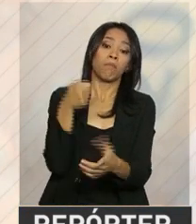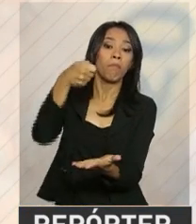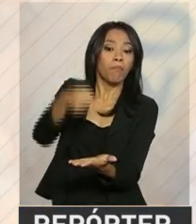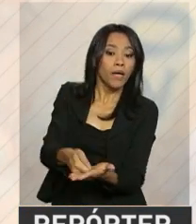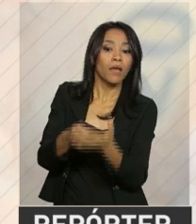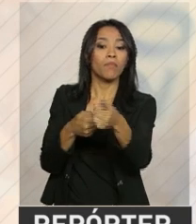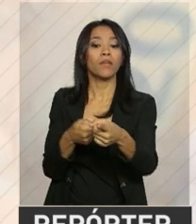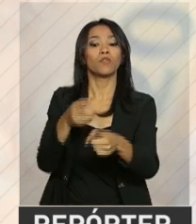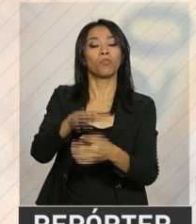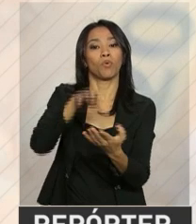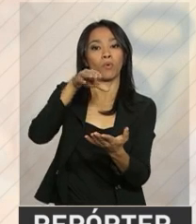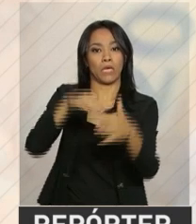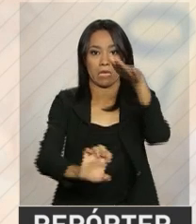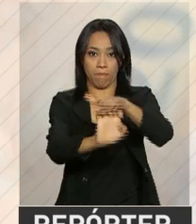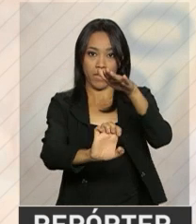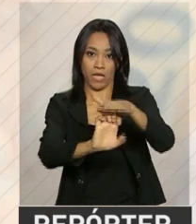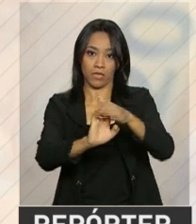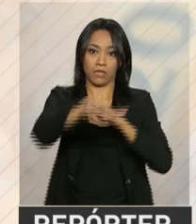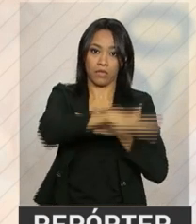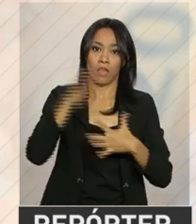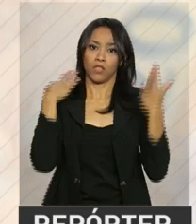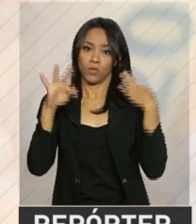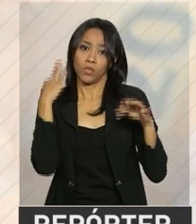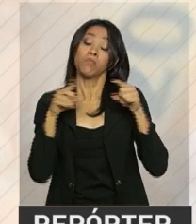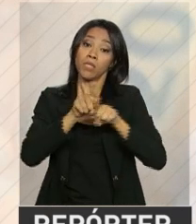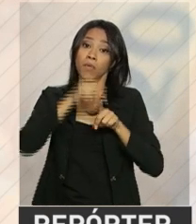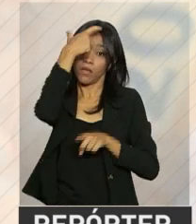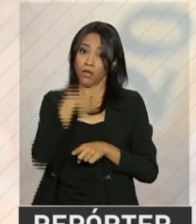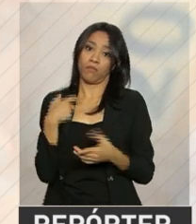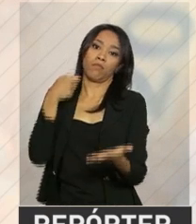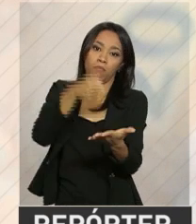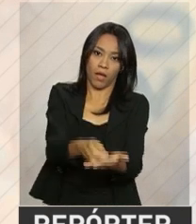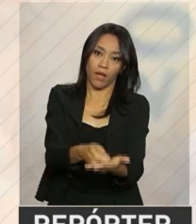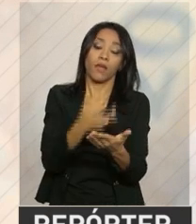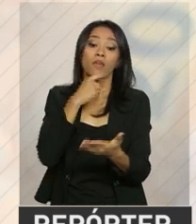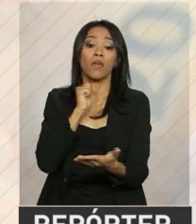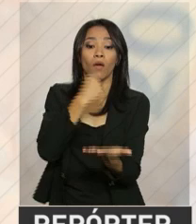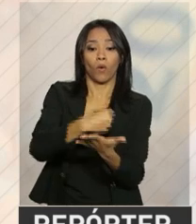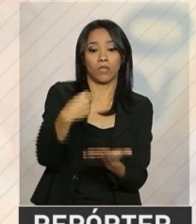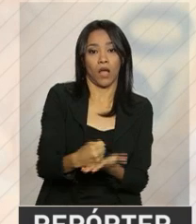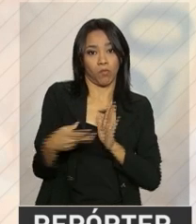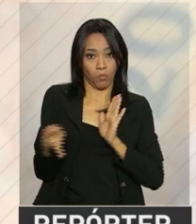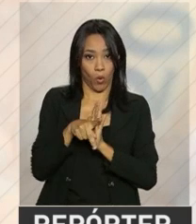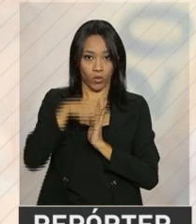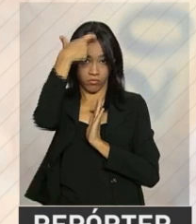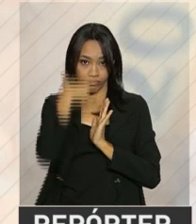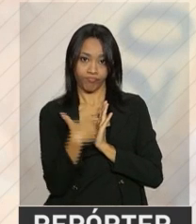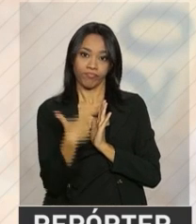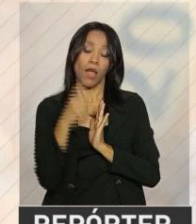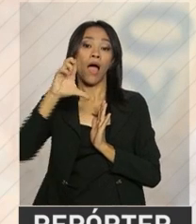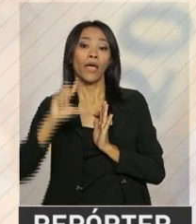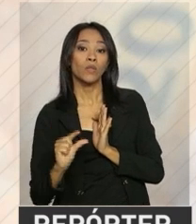feitos por agências e operadoras de turismo quanto pelo próprio viajante para quem contrata os serviços por conta própria a redução da